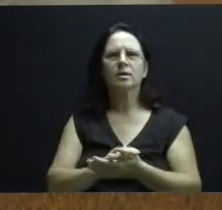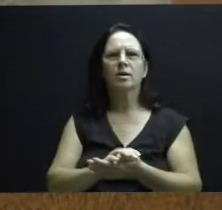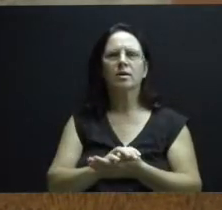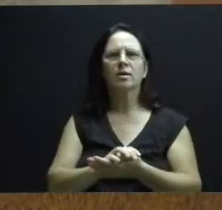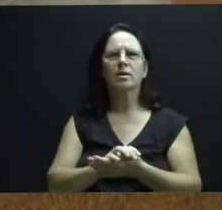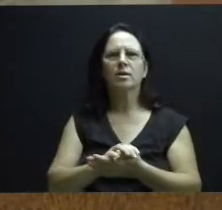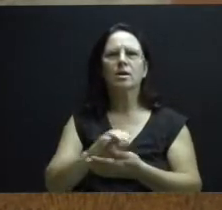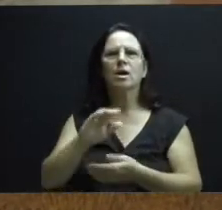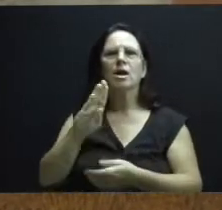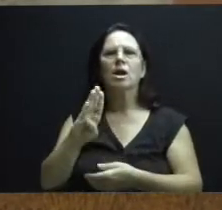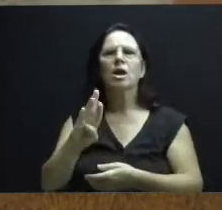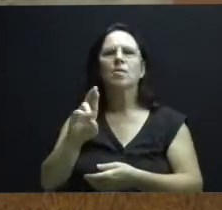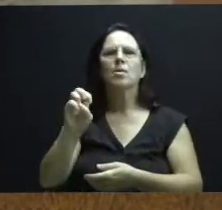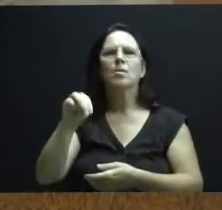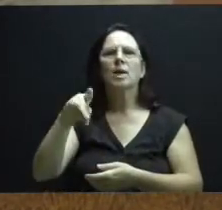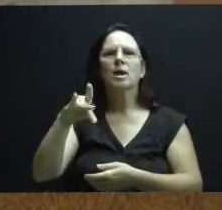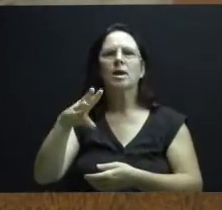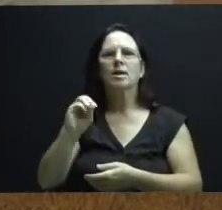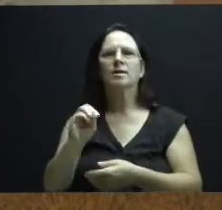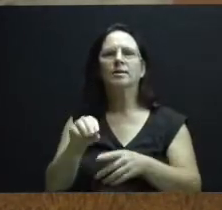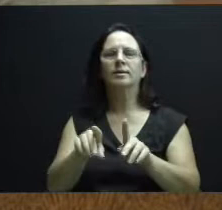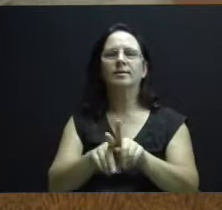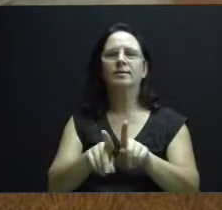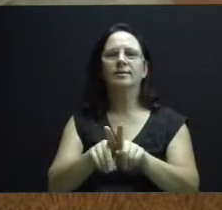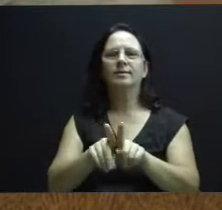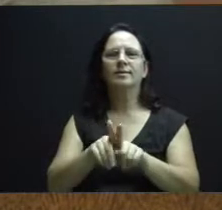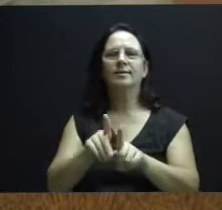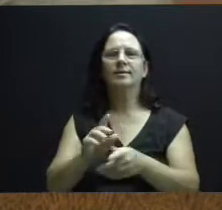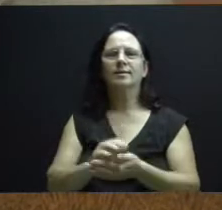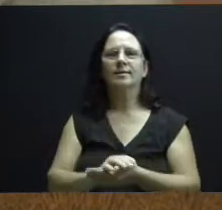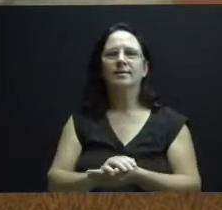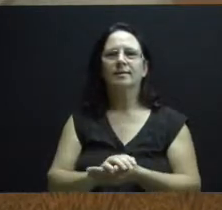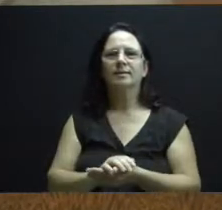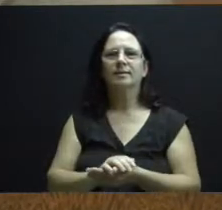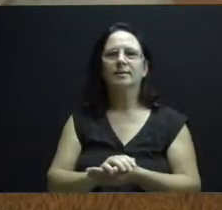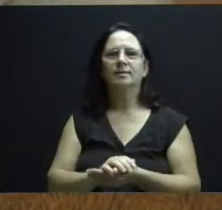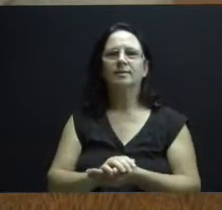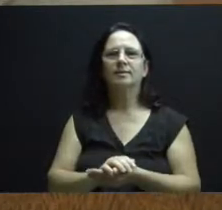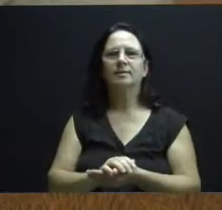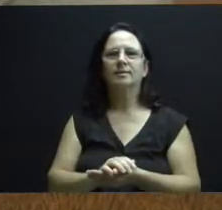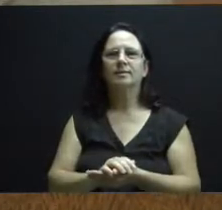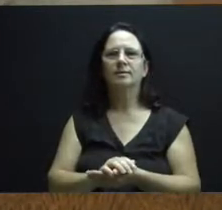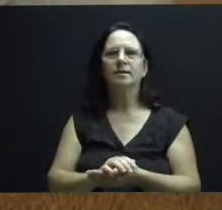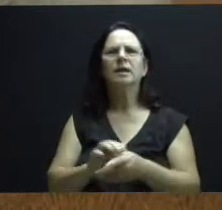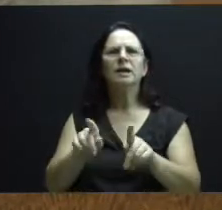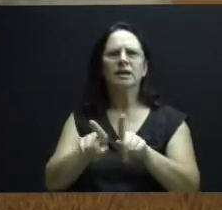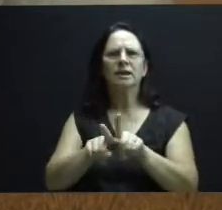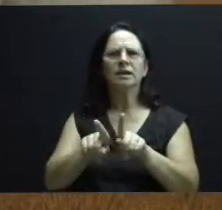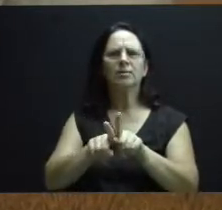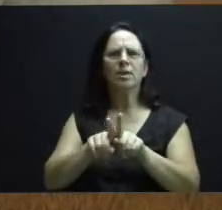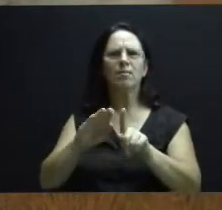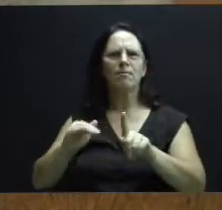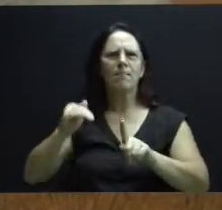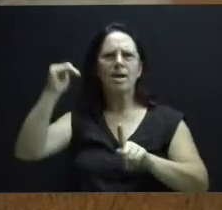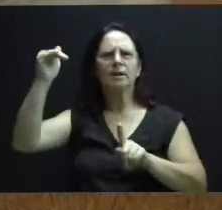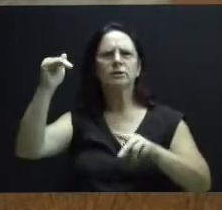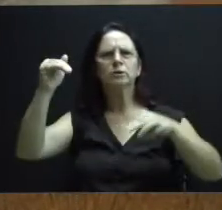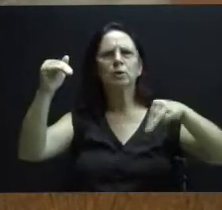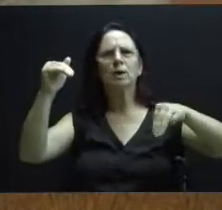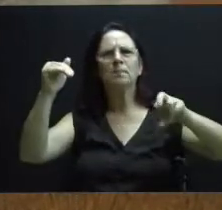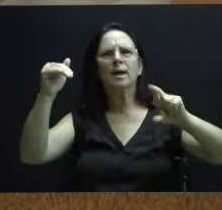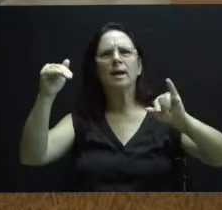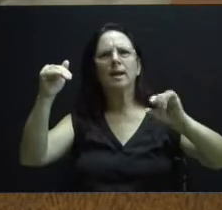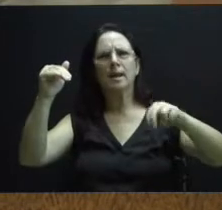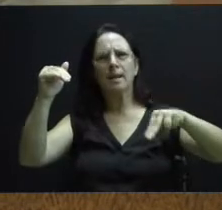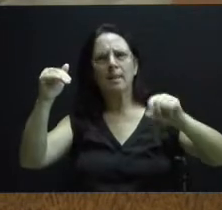e brumadinho é superou e muito eu também o de mariana desta vez o desastre foi